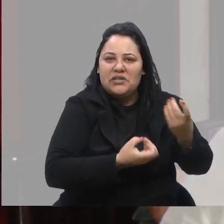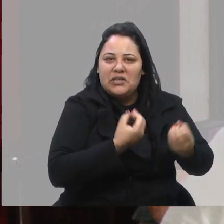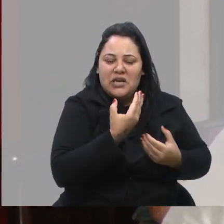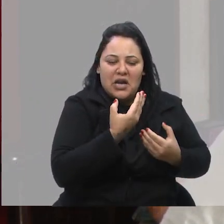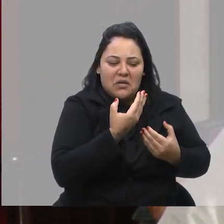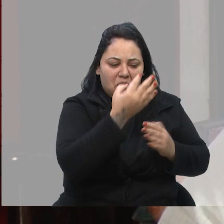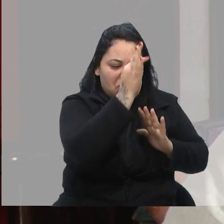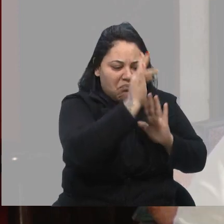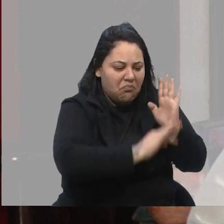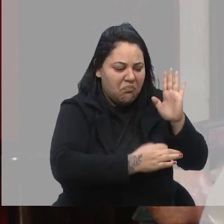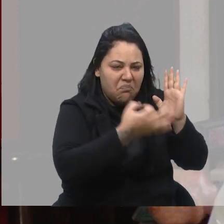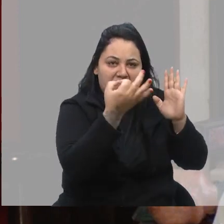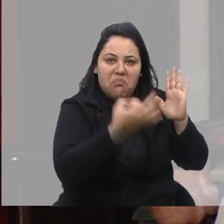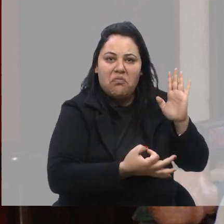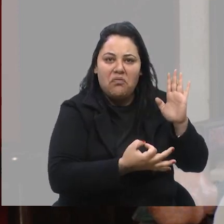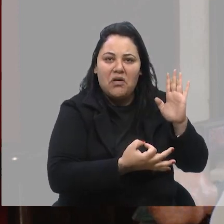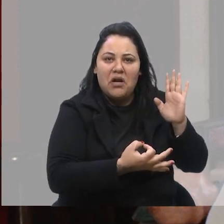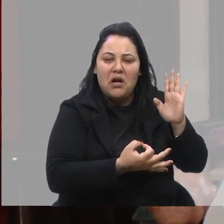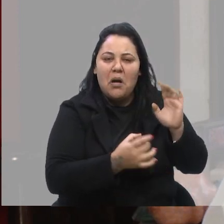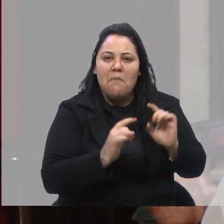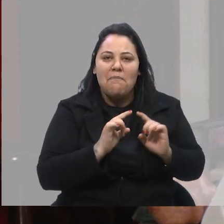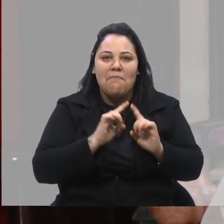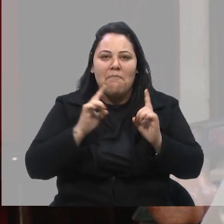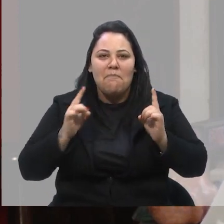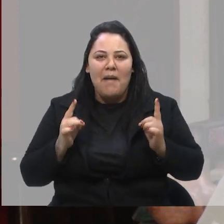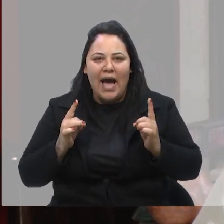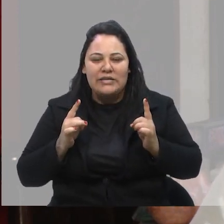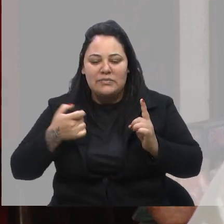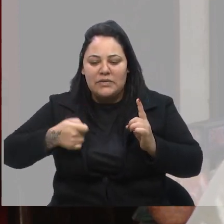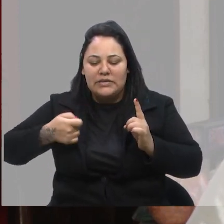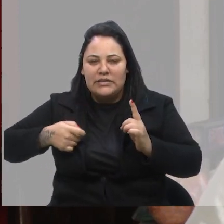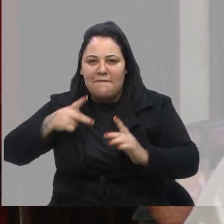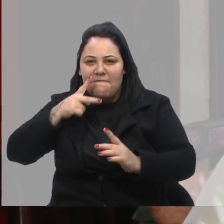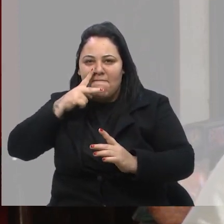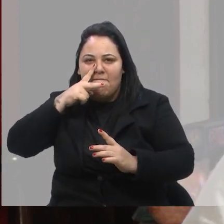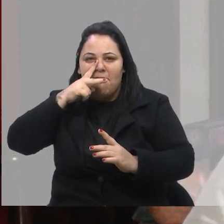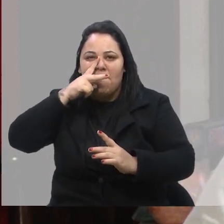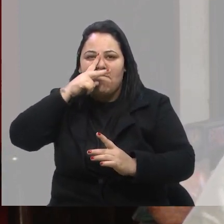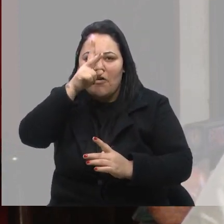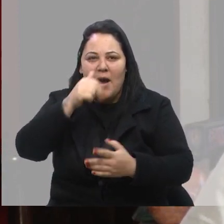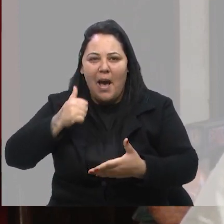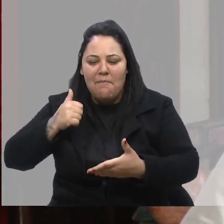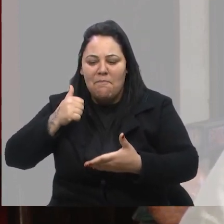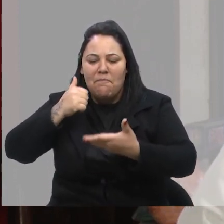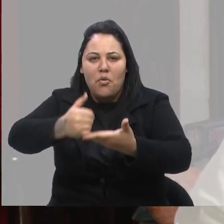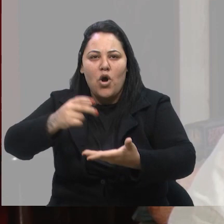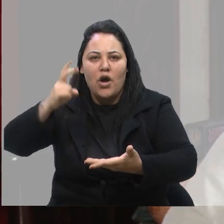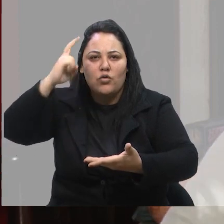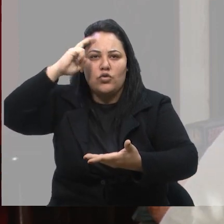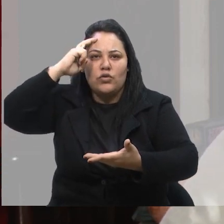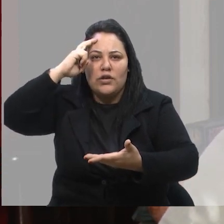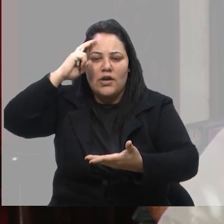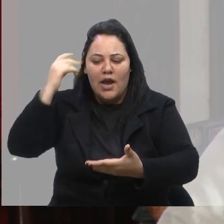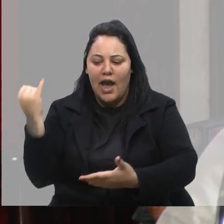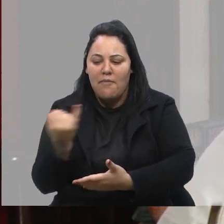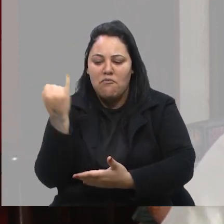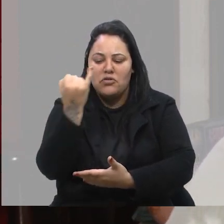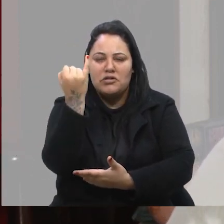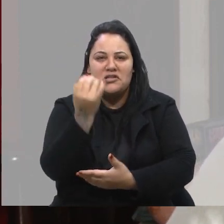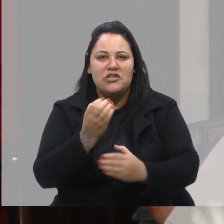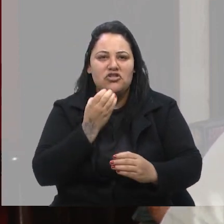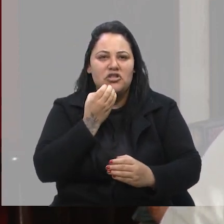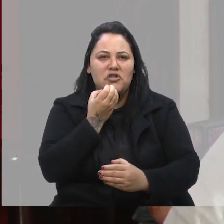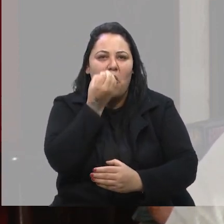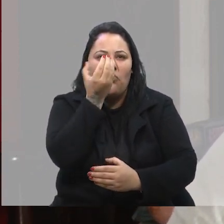escrita, mas que seja voltado a fortalecer a cultura. Então, a importância de contar a história daquele que